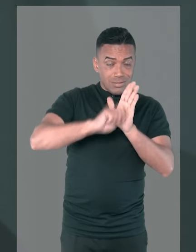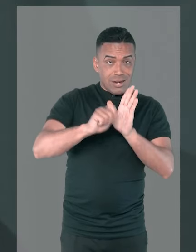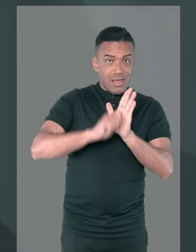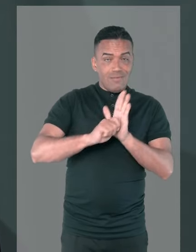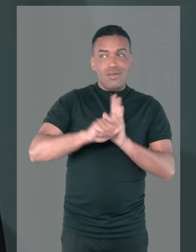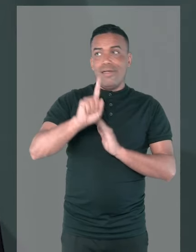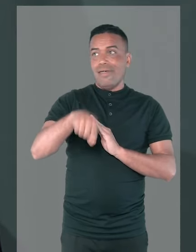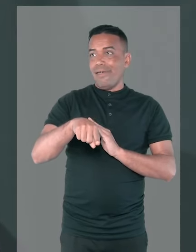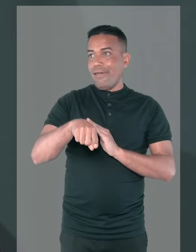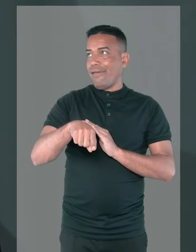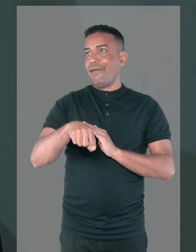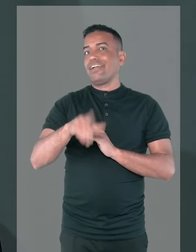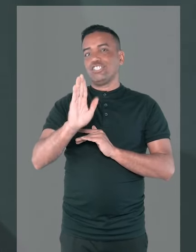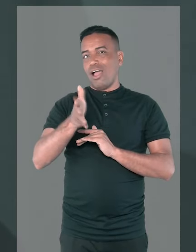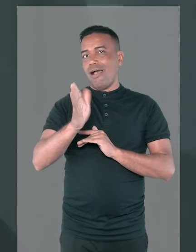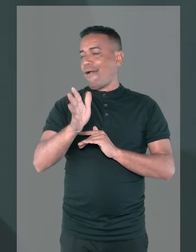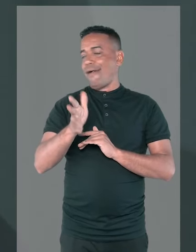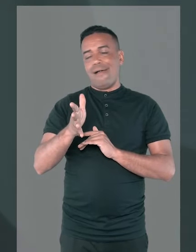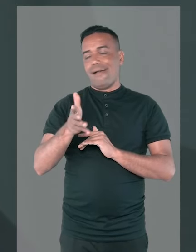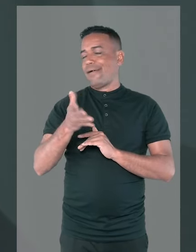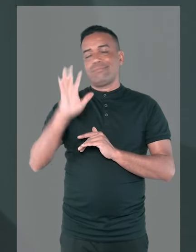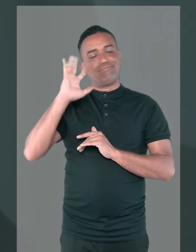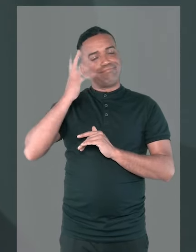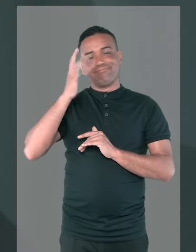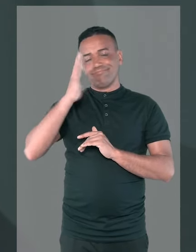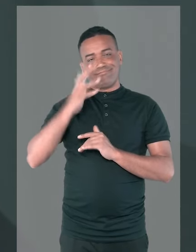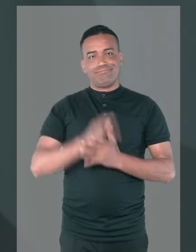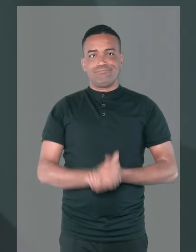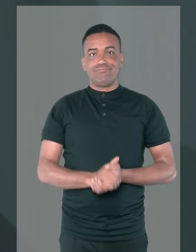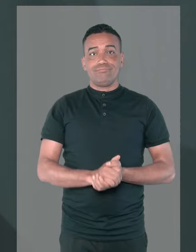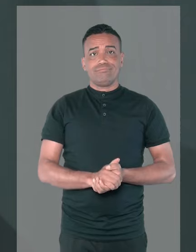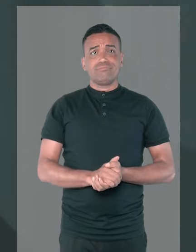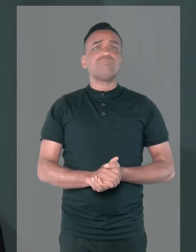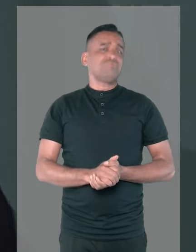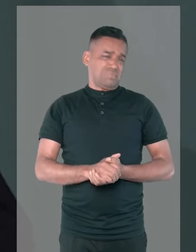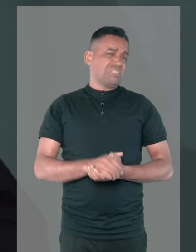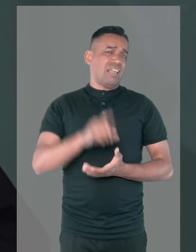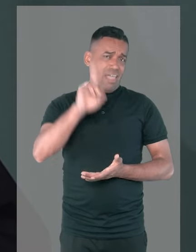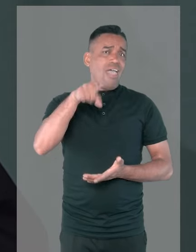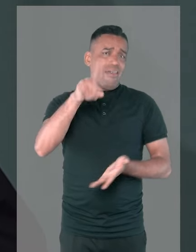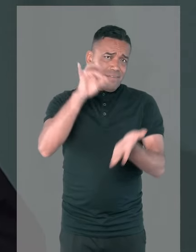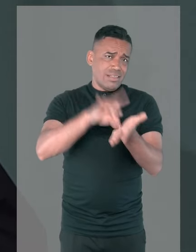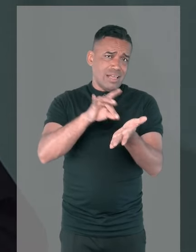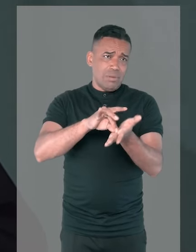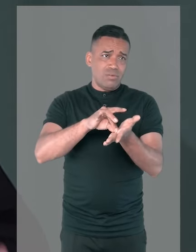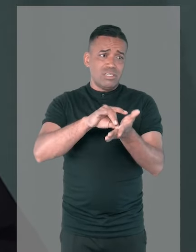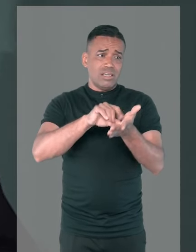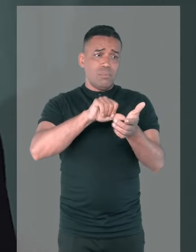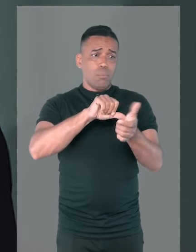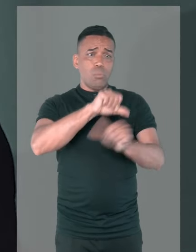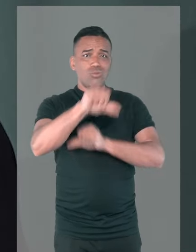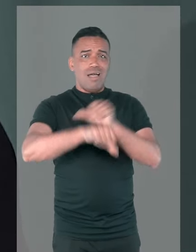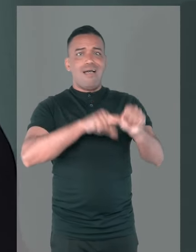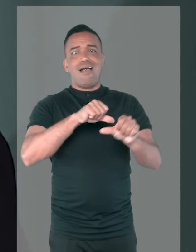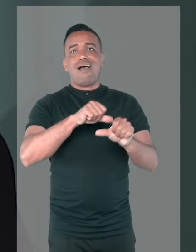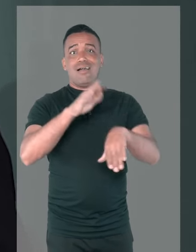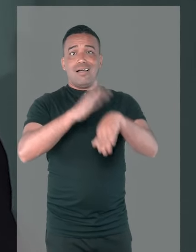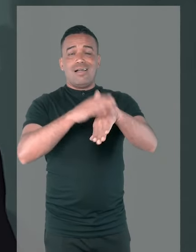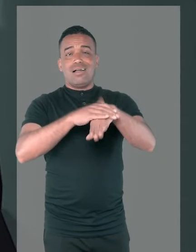clichê, invariavelmente é um clichê. E é verdade, para você escapar do clichê, e eu entendo que a